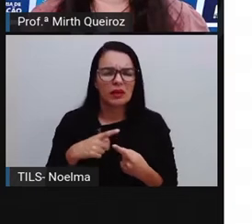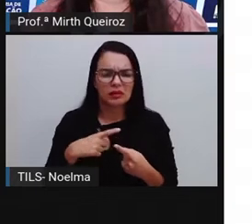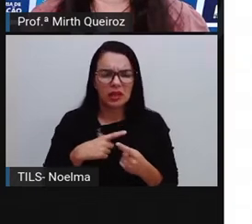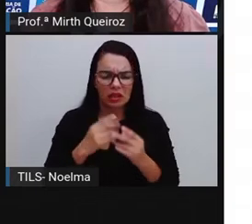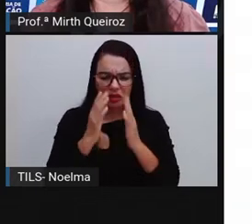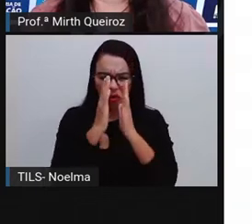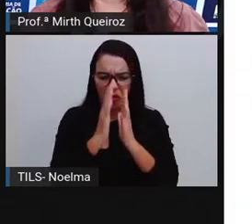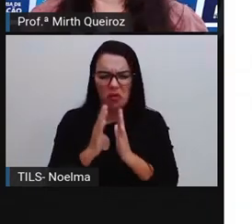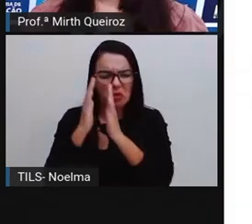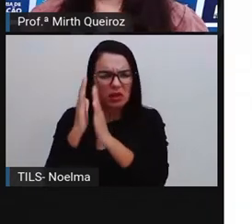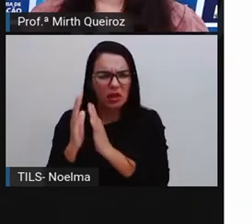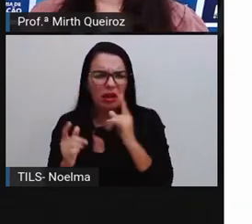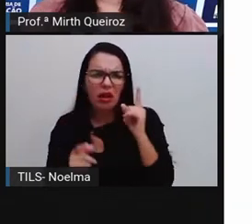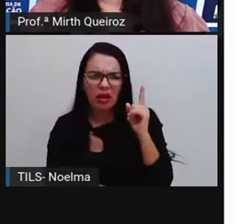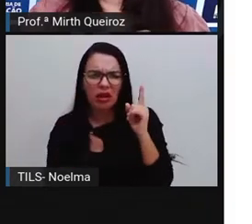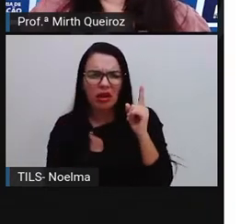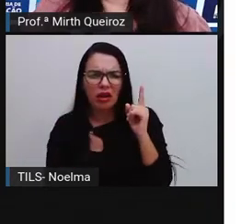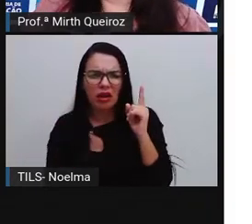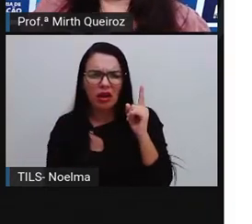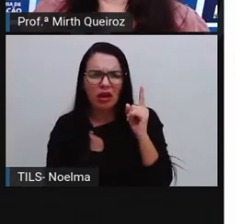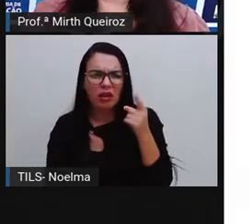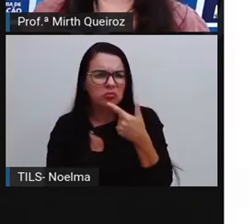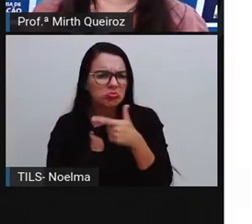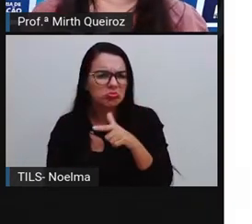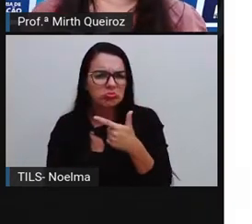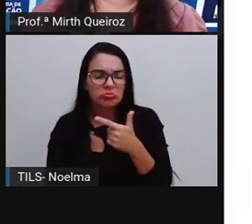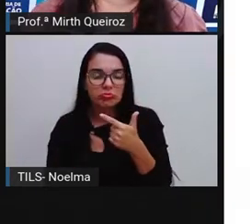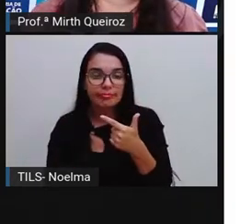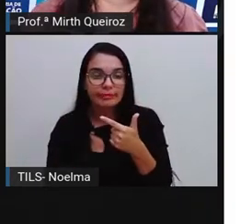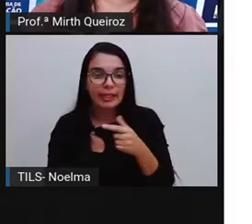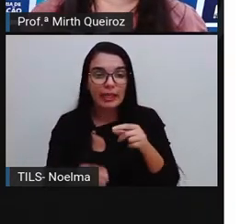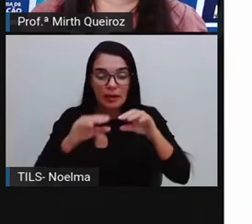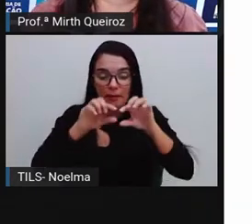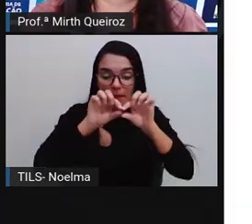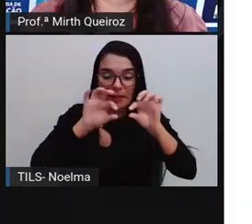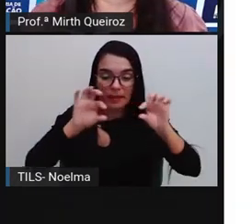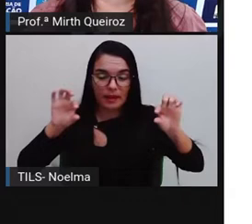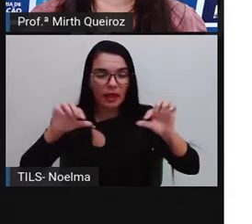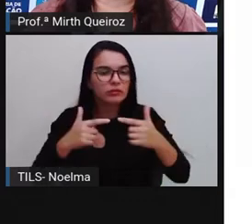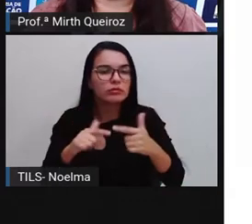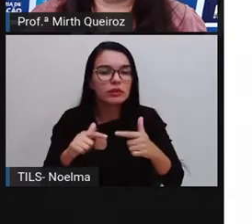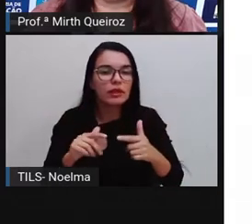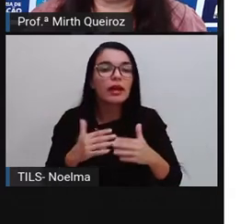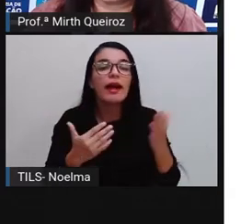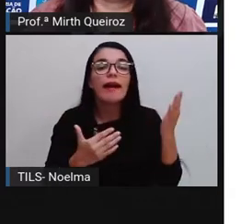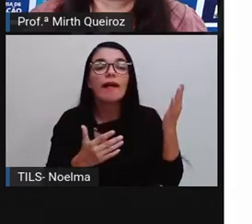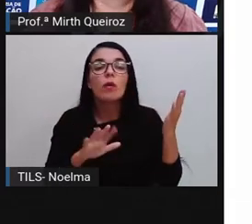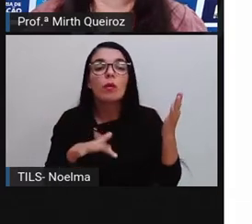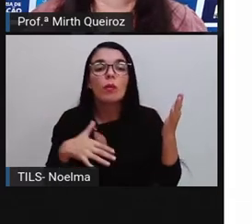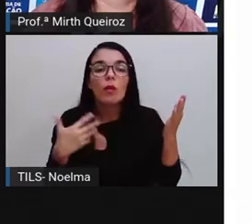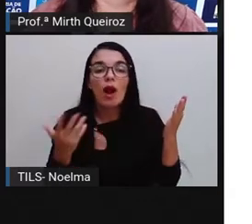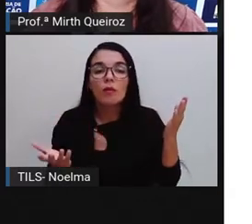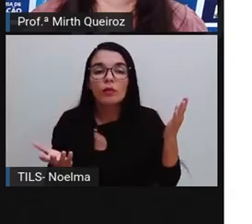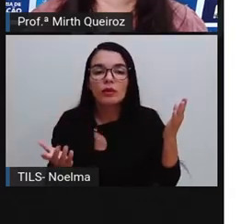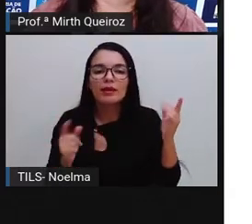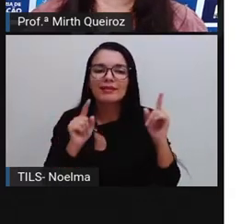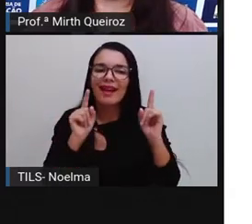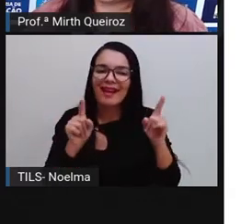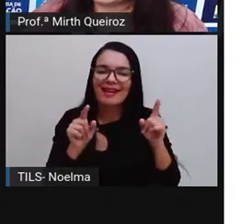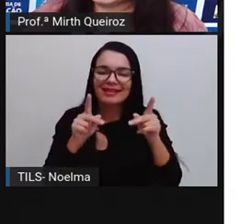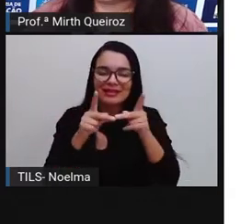né? De barras também, na horizontal, nós também não temos. Então, que tipo de gráfico é esse? Este é o gráfico